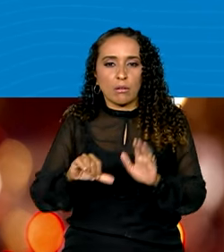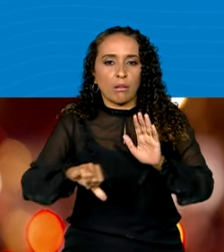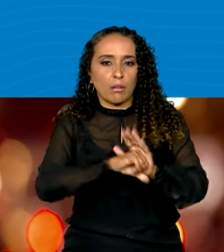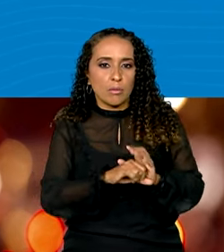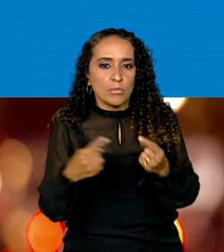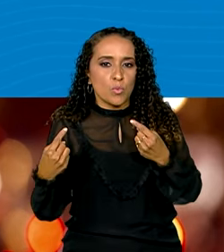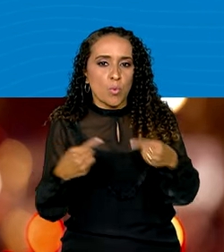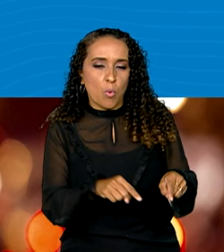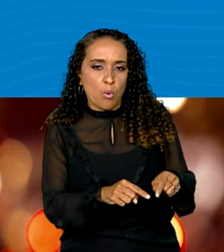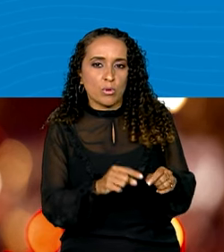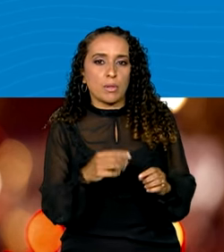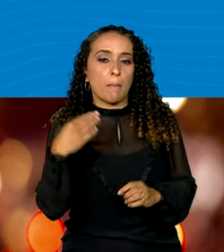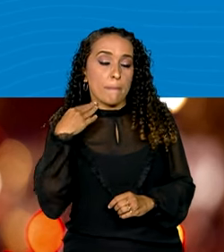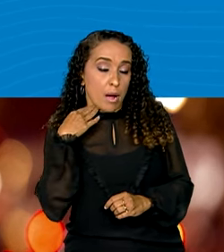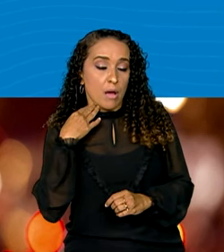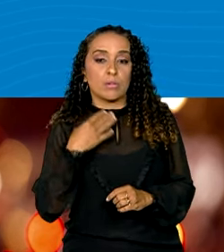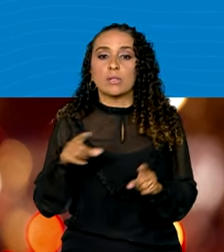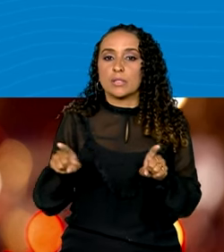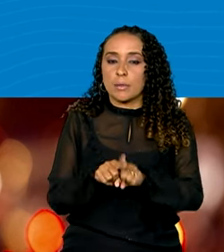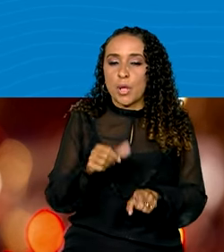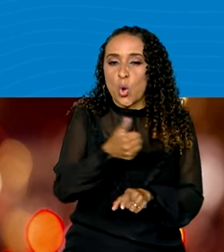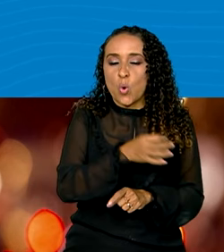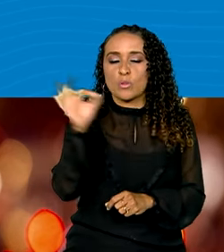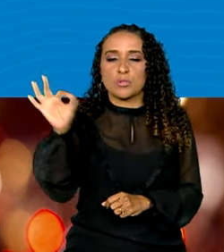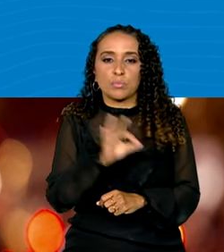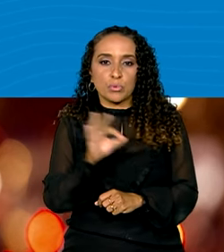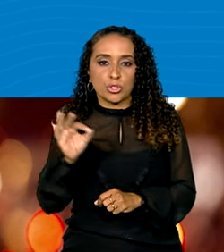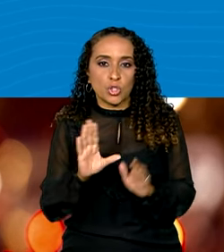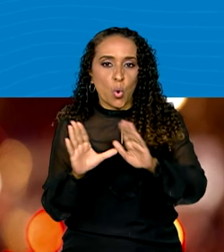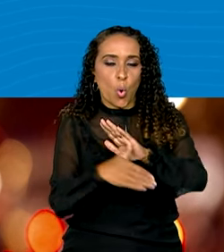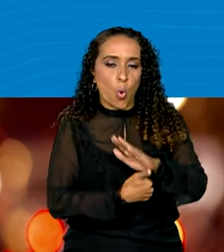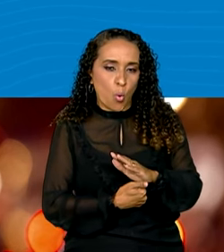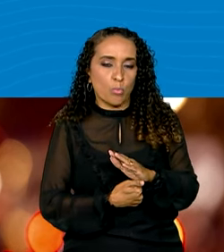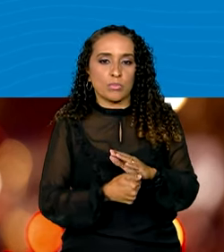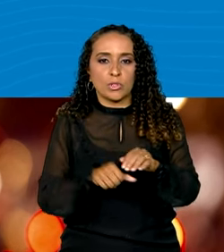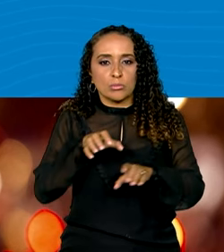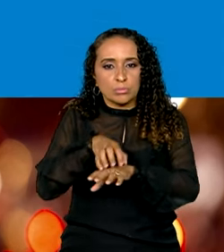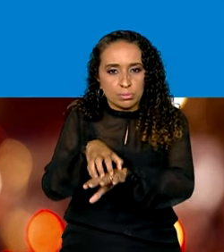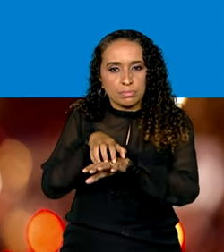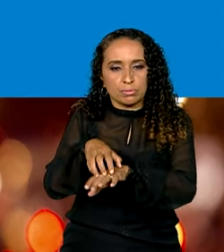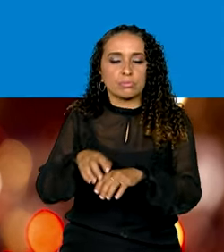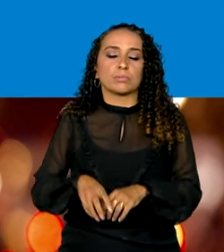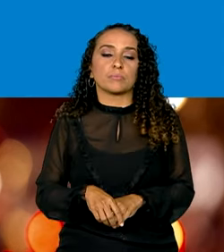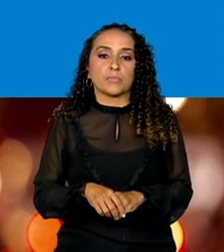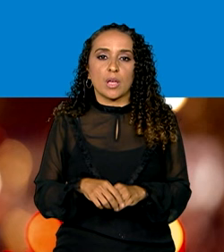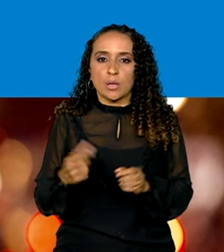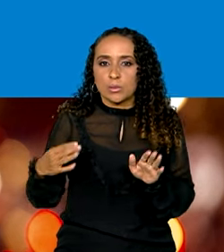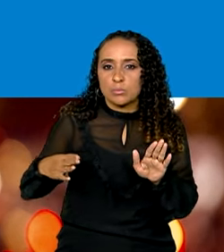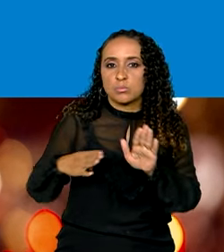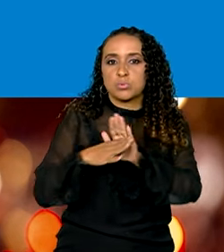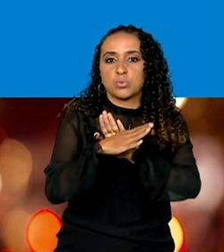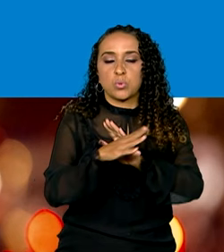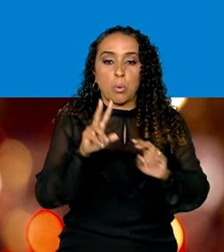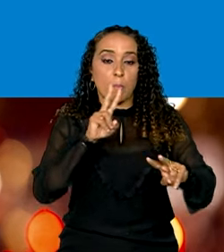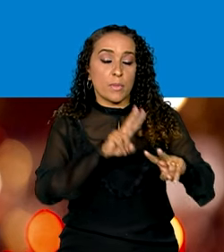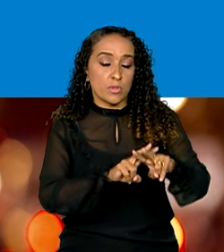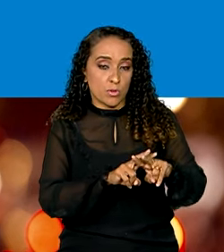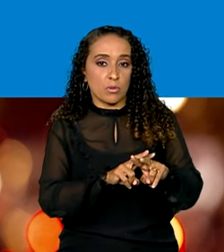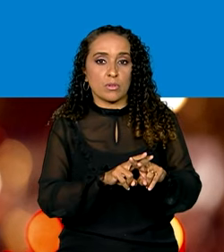contra instituições financeiras e de 11% nos roubos de carga. O aumento no número de prisões e